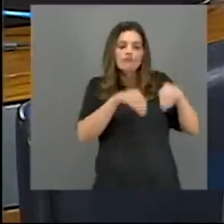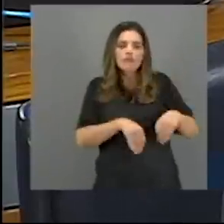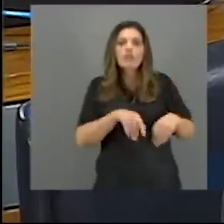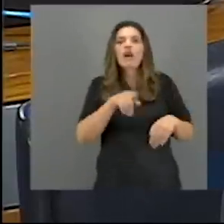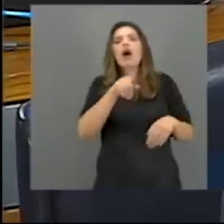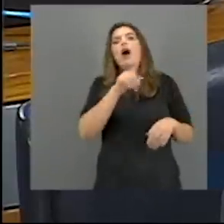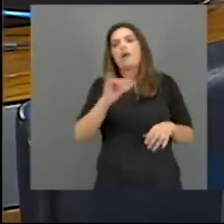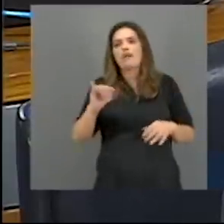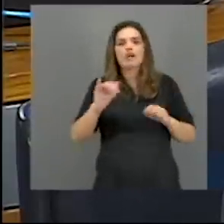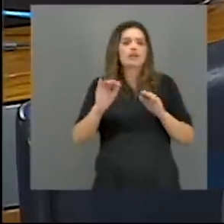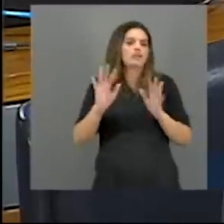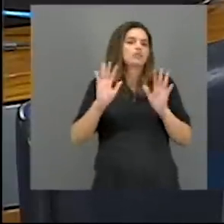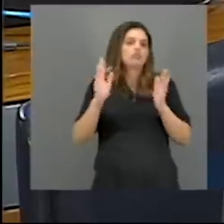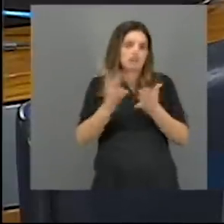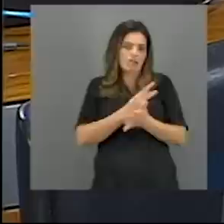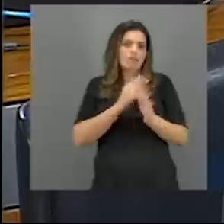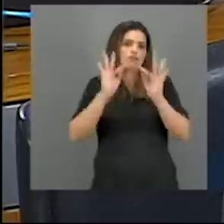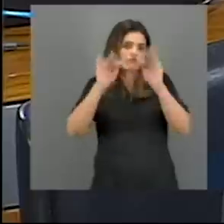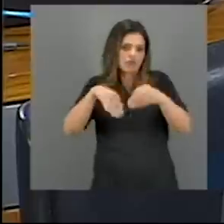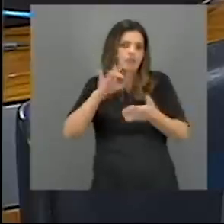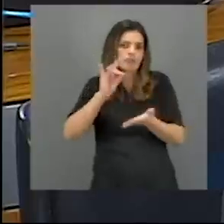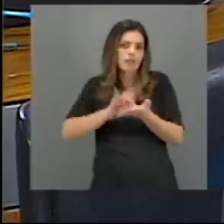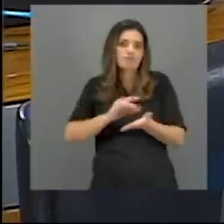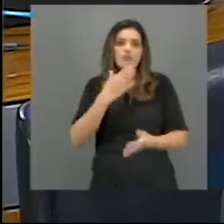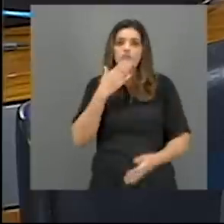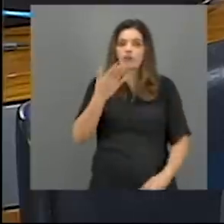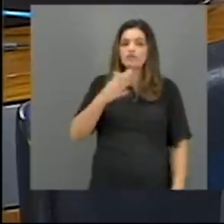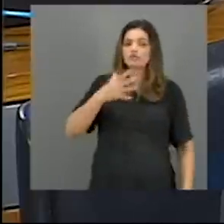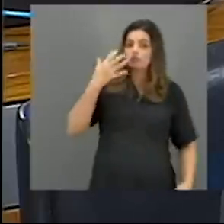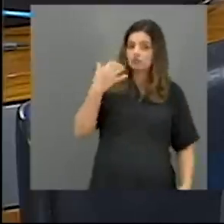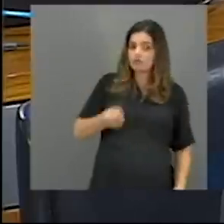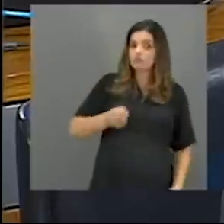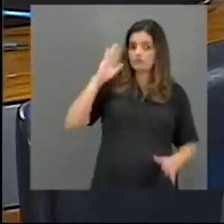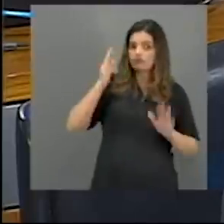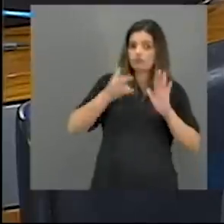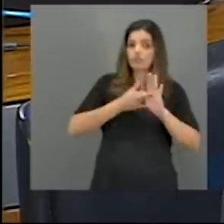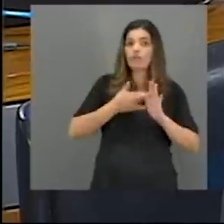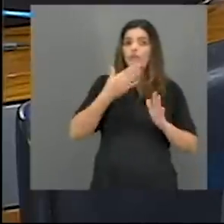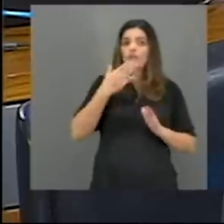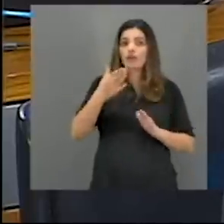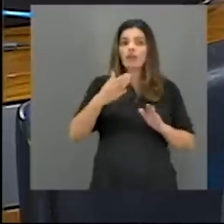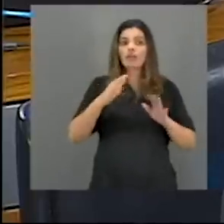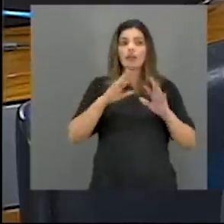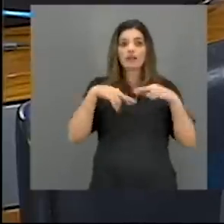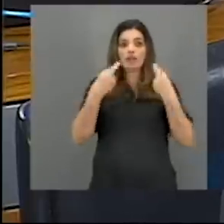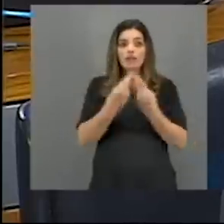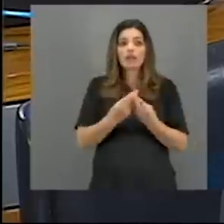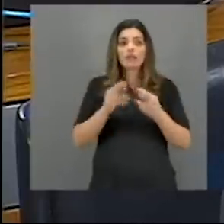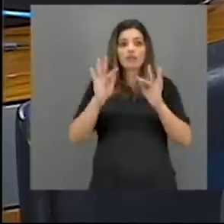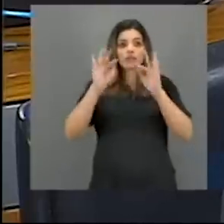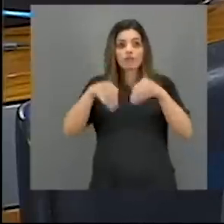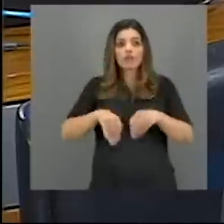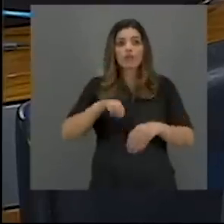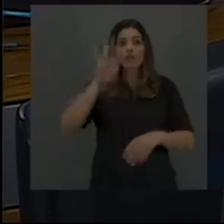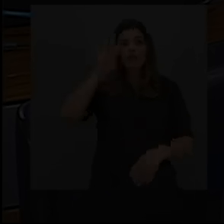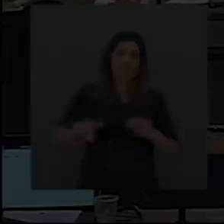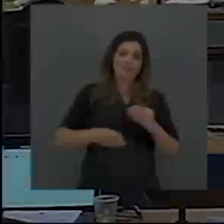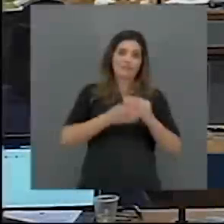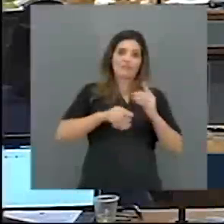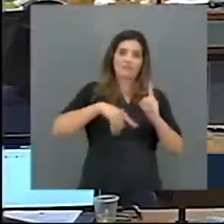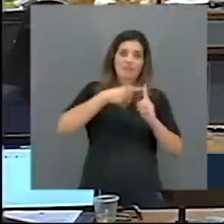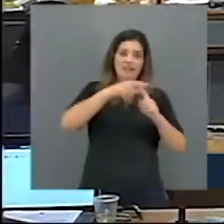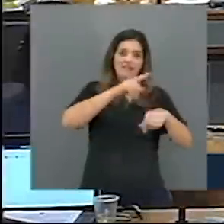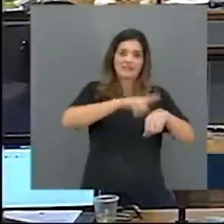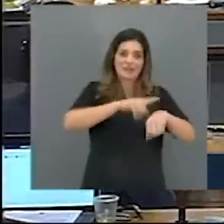considerar-se-á encerrada. Ante o exposto, eu peço deferimento da minha questão de ordem solicitando que a reunião seja encerrada e que se abra um novo painel de presença, presidente.